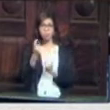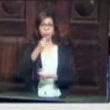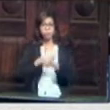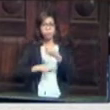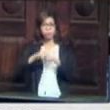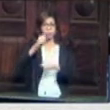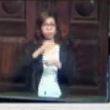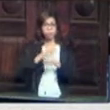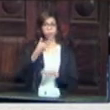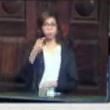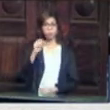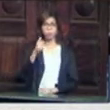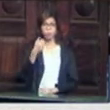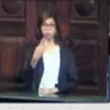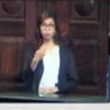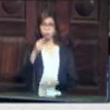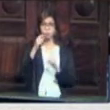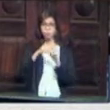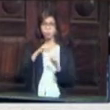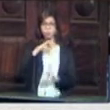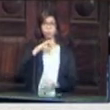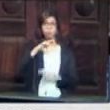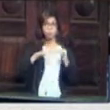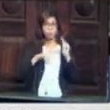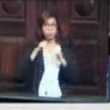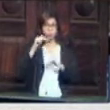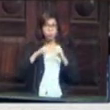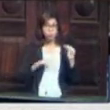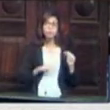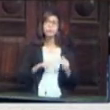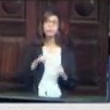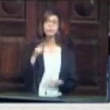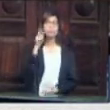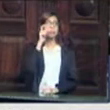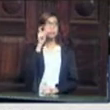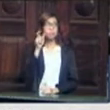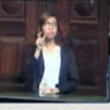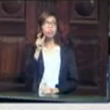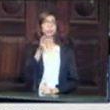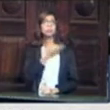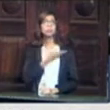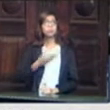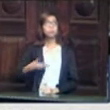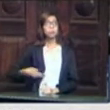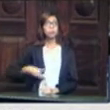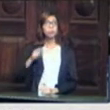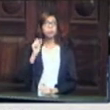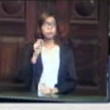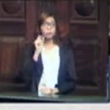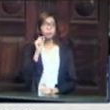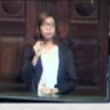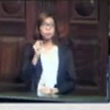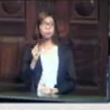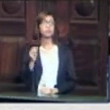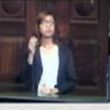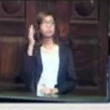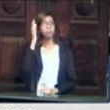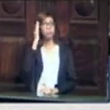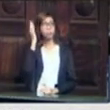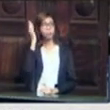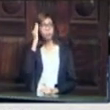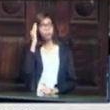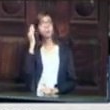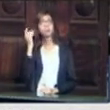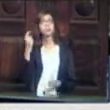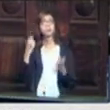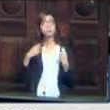Em julho de 2014, interessava ao governo fazer reconhecer o que era